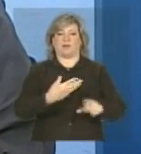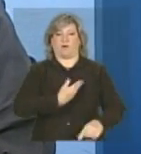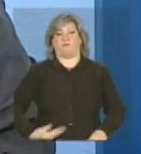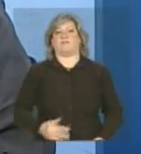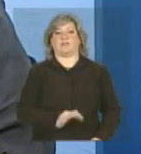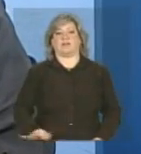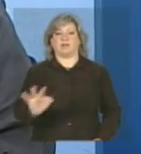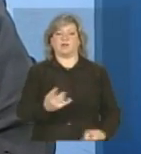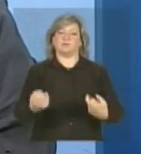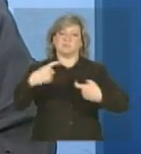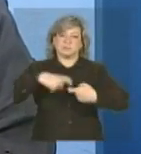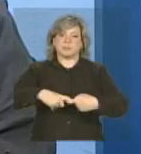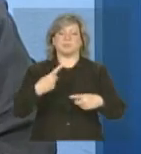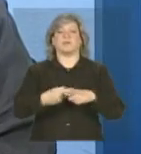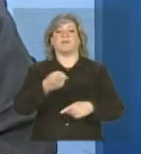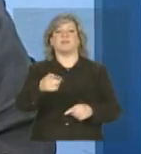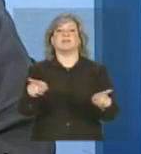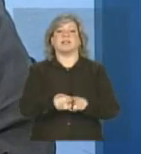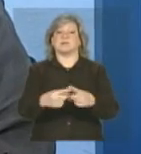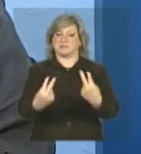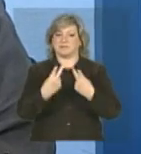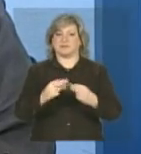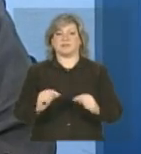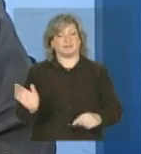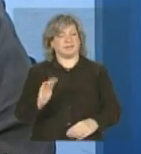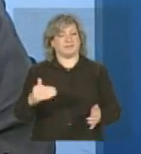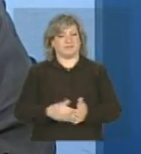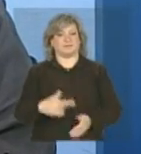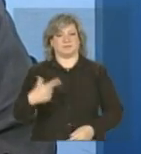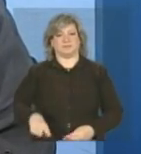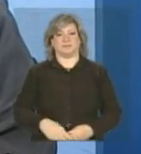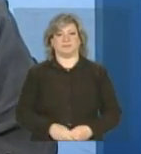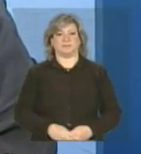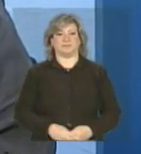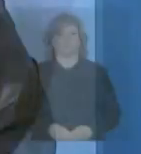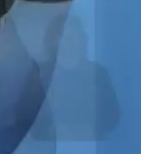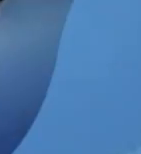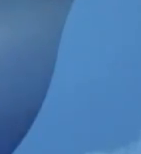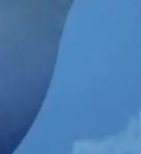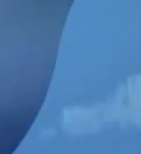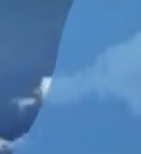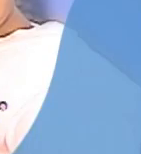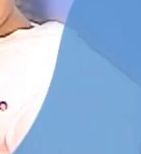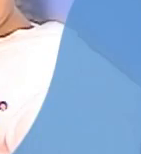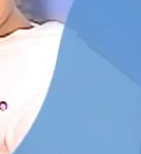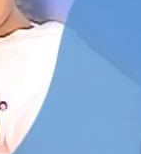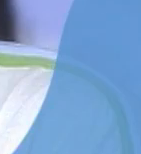Federal, pela parceria e a você que nos acompanha. Até a próxima.